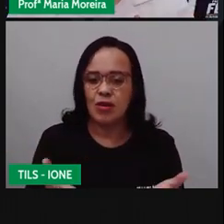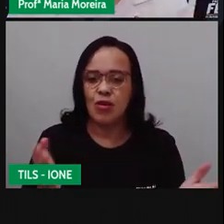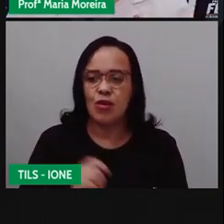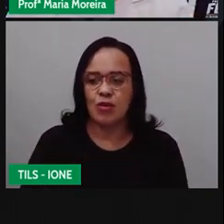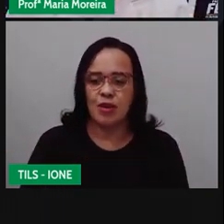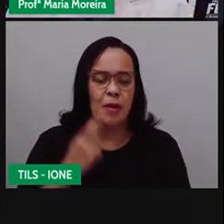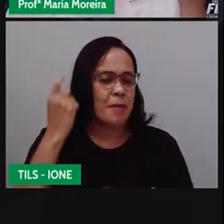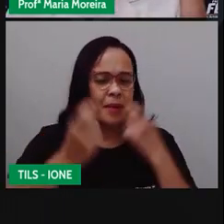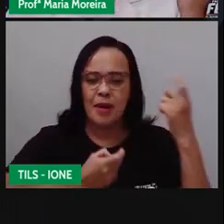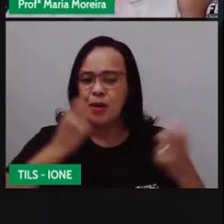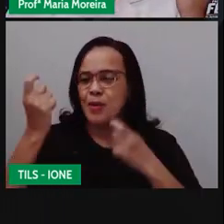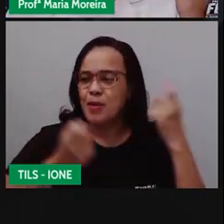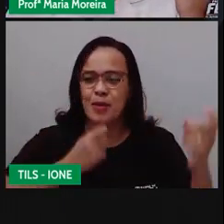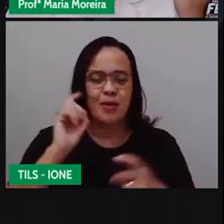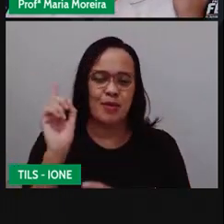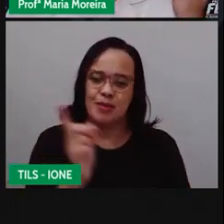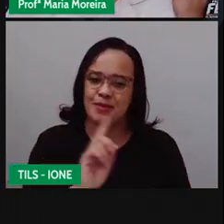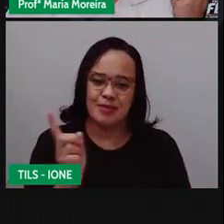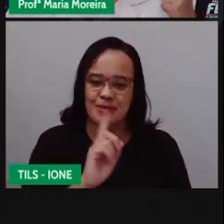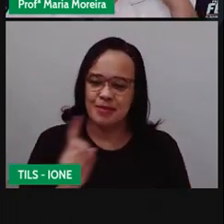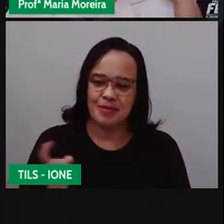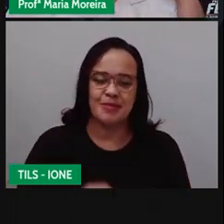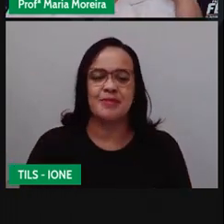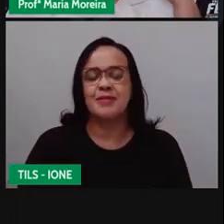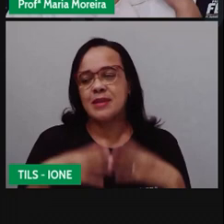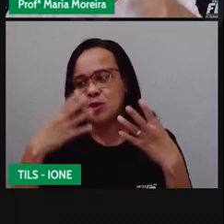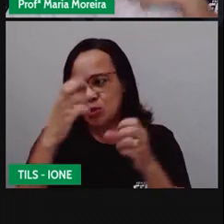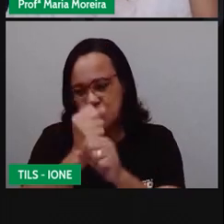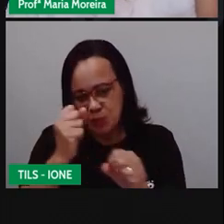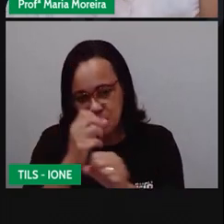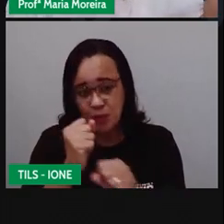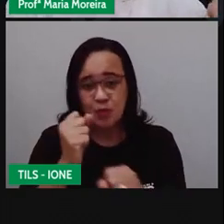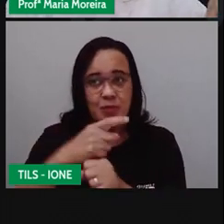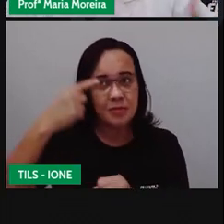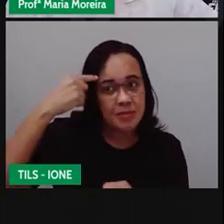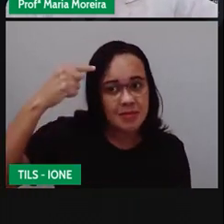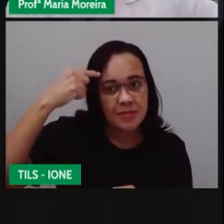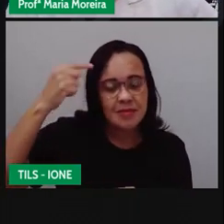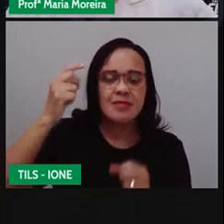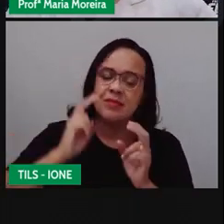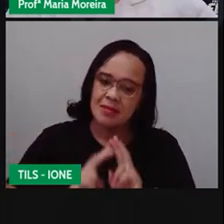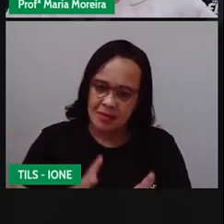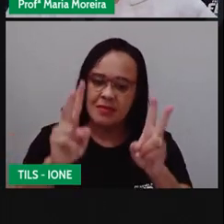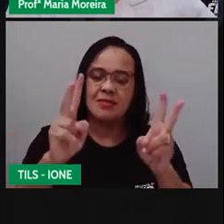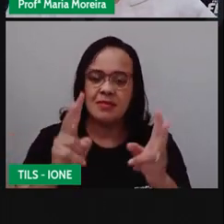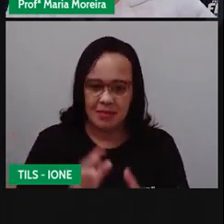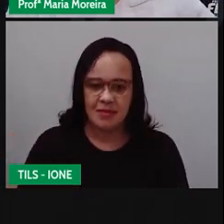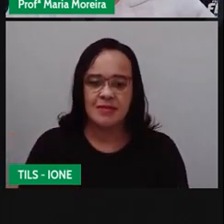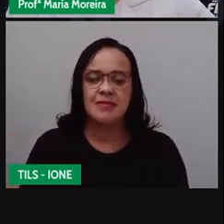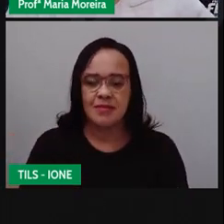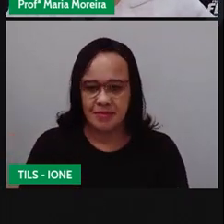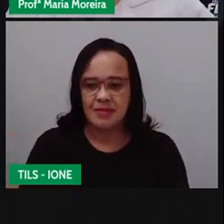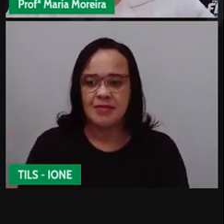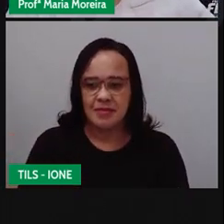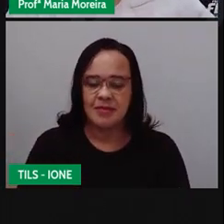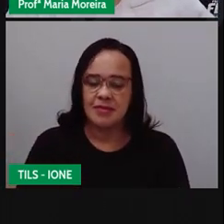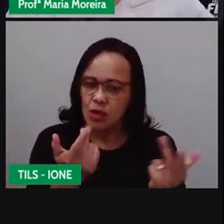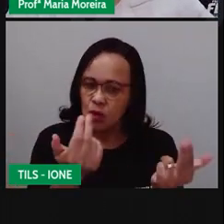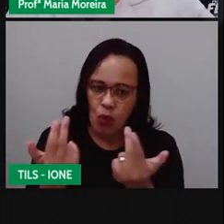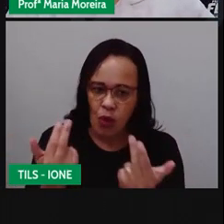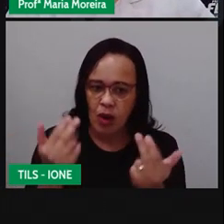se preocupe. Assim como a gente trabalhou um monte lá, o cálculo mental, vamos continuar trabalhando